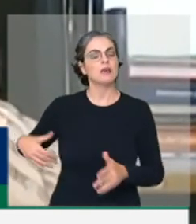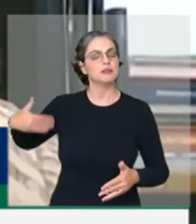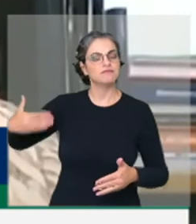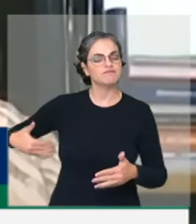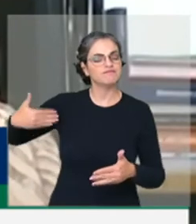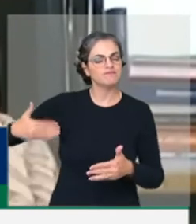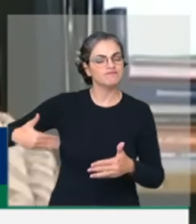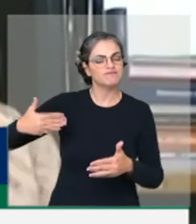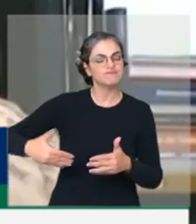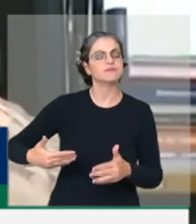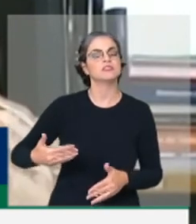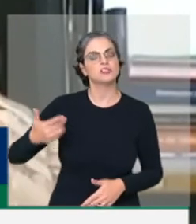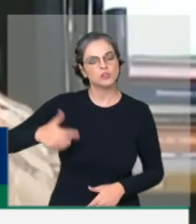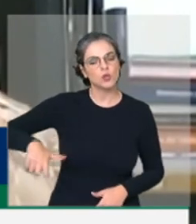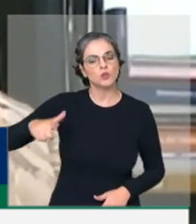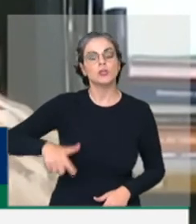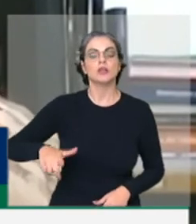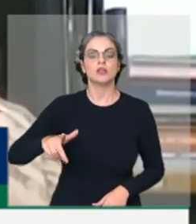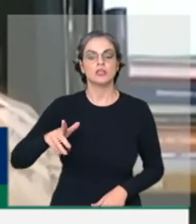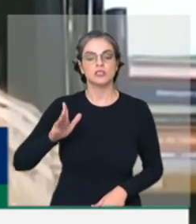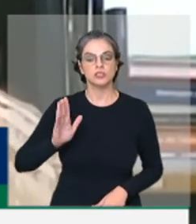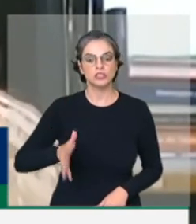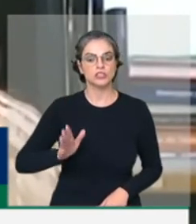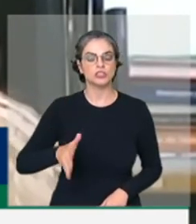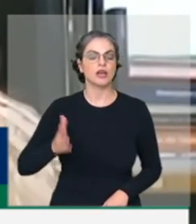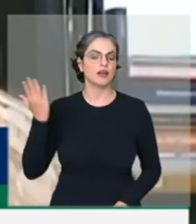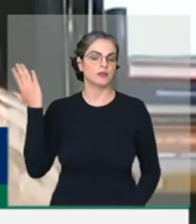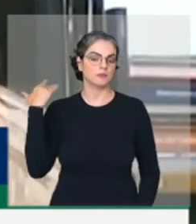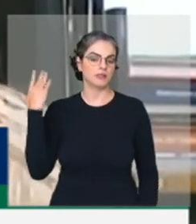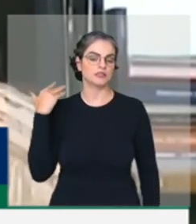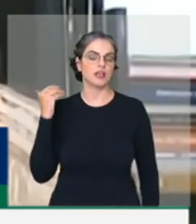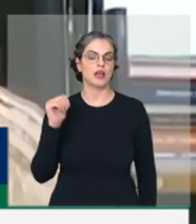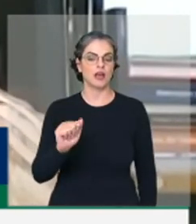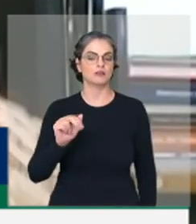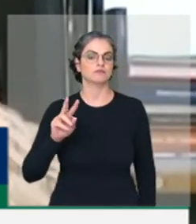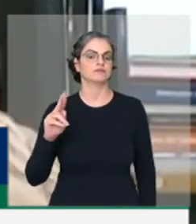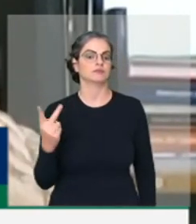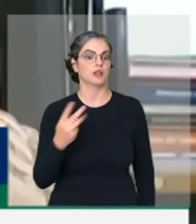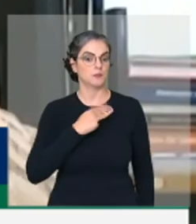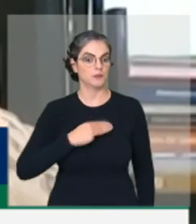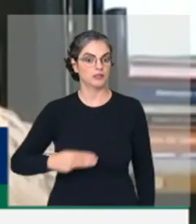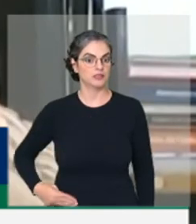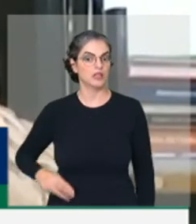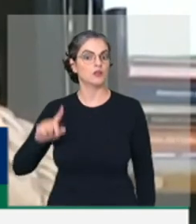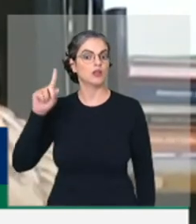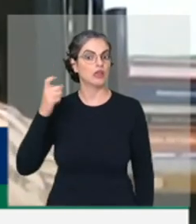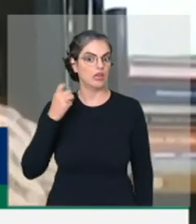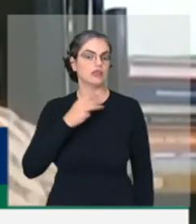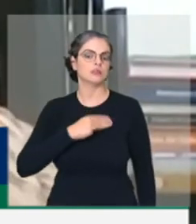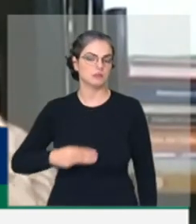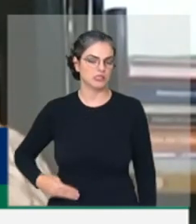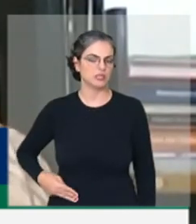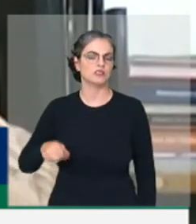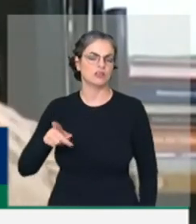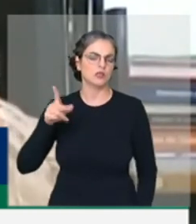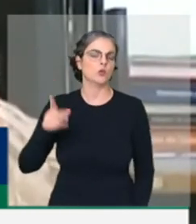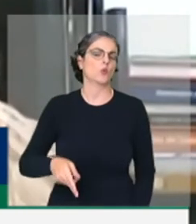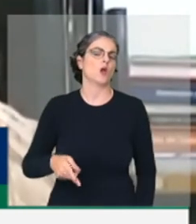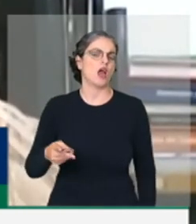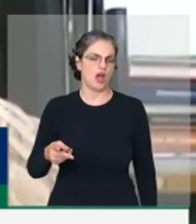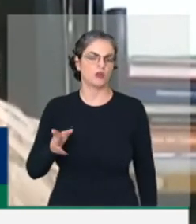foi praticado, inclusive pelo ex-ministro Weintraub, em uma reunião ministerial e nas ruas de